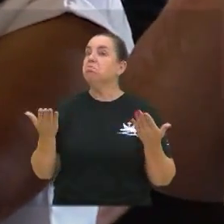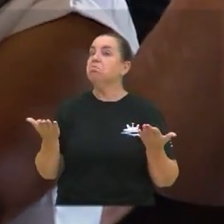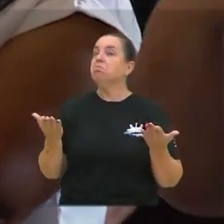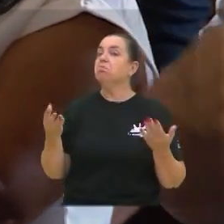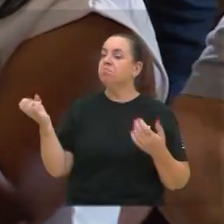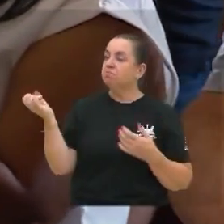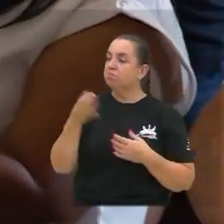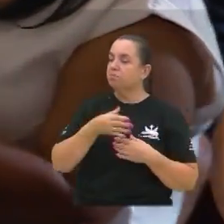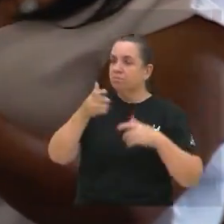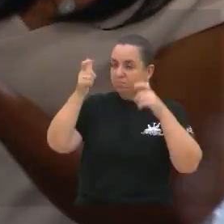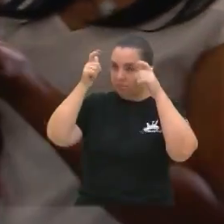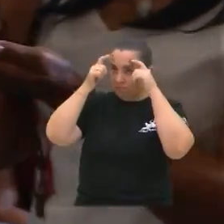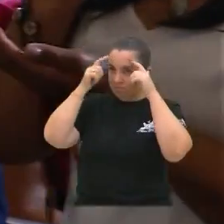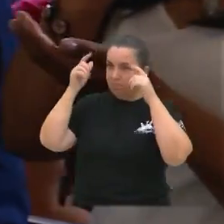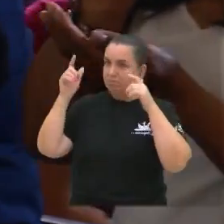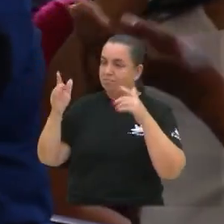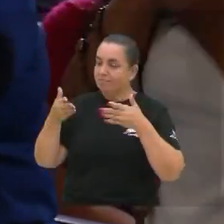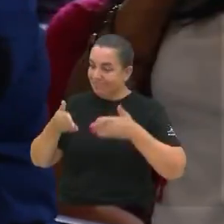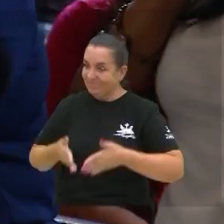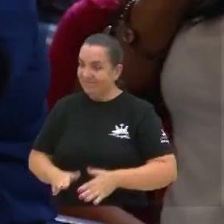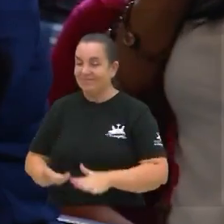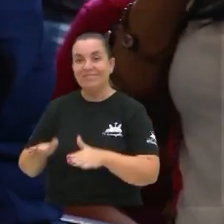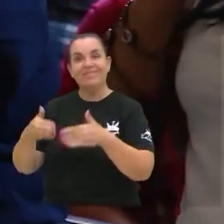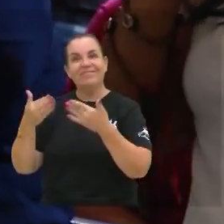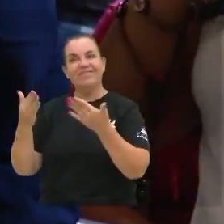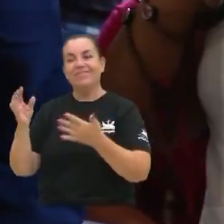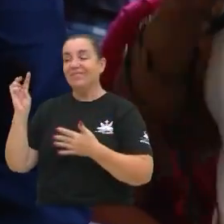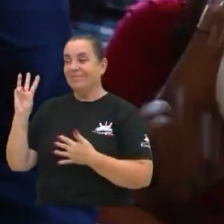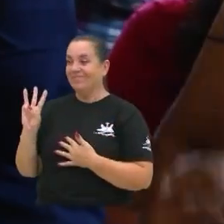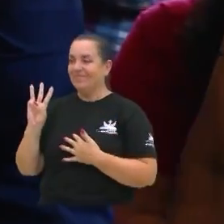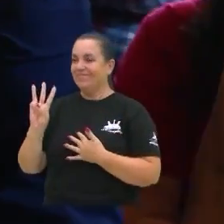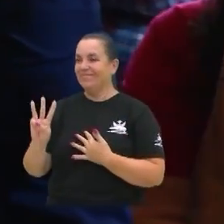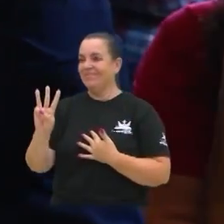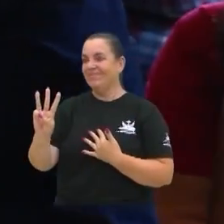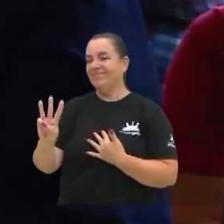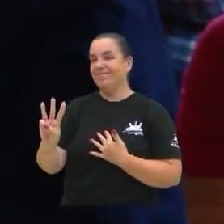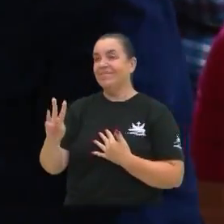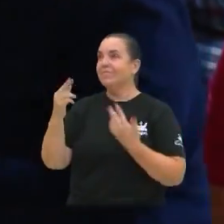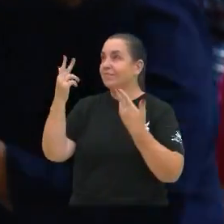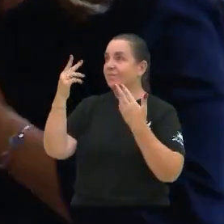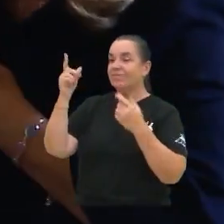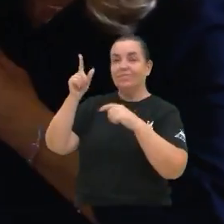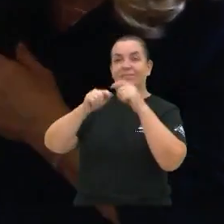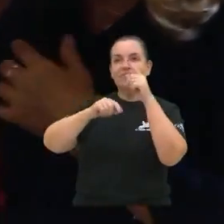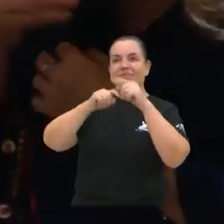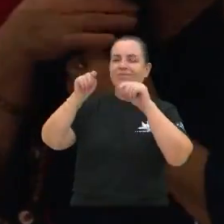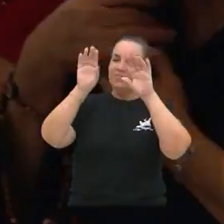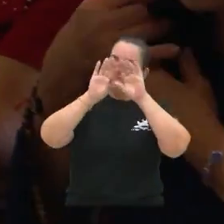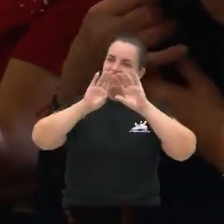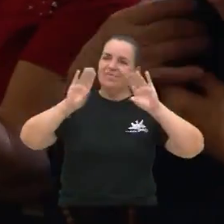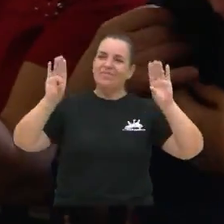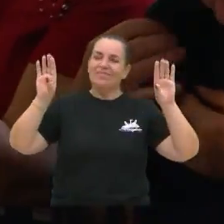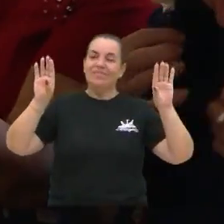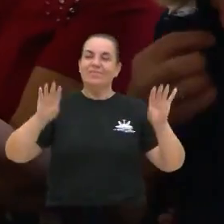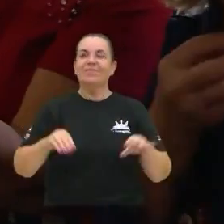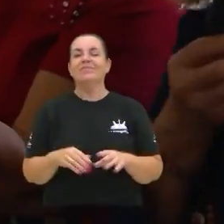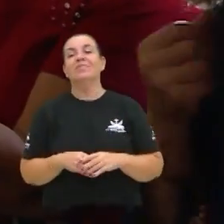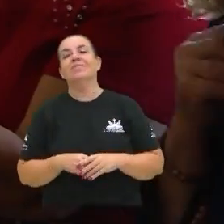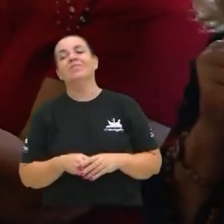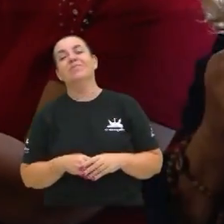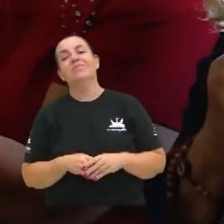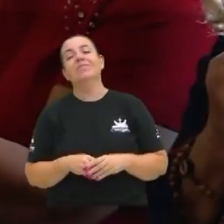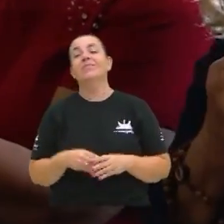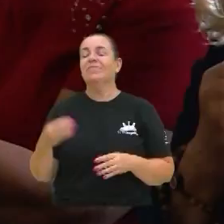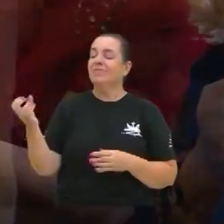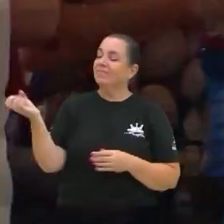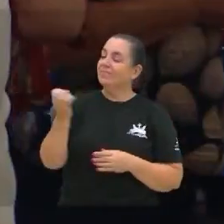ver um novo rei que nasceu, igual estrelas no céu.